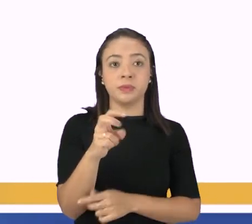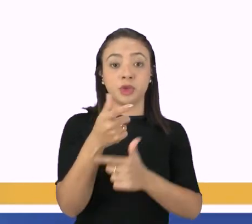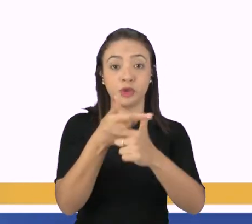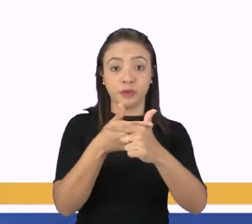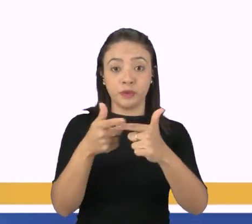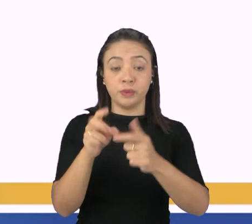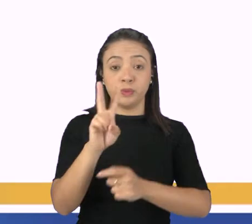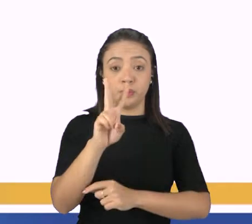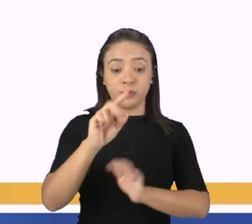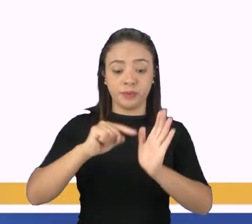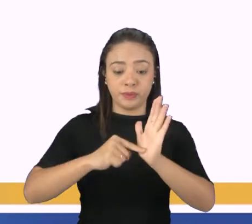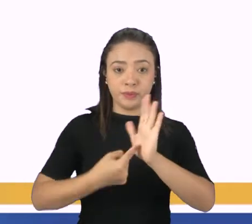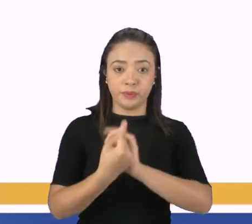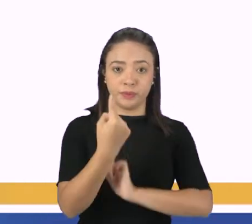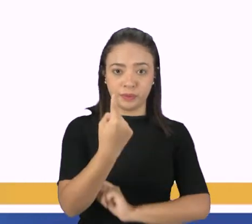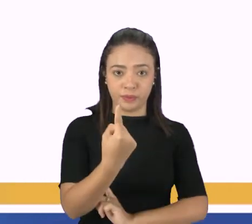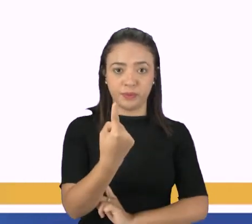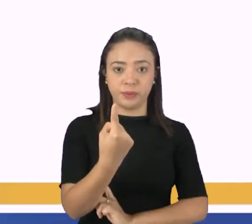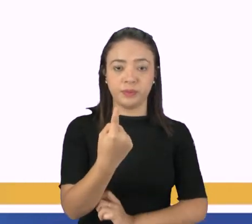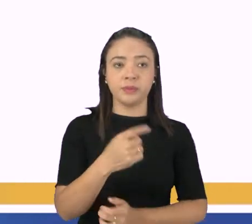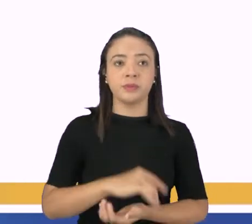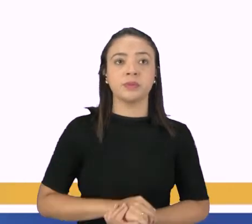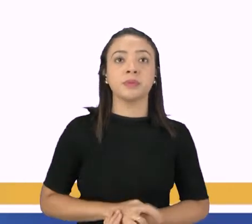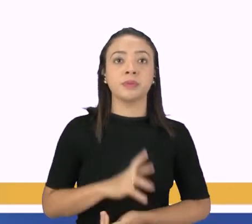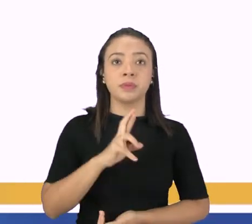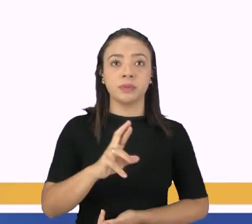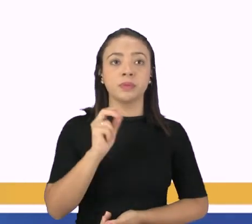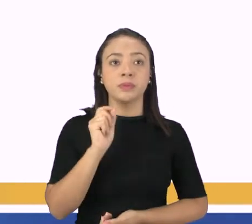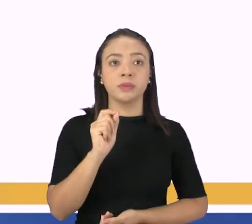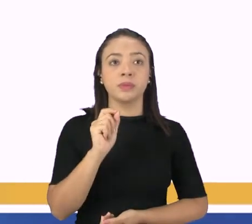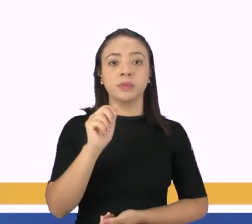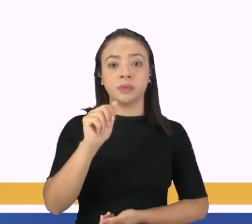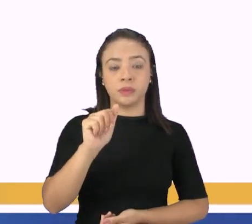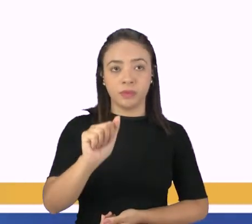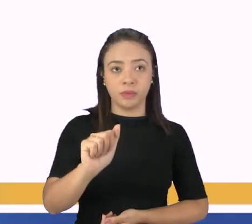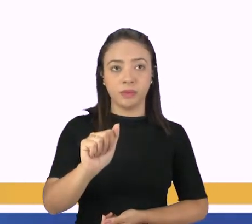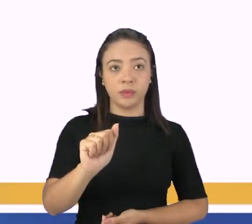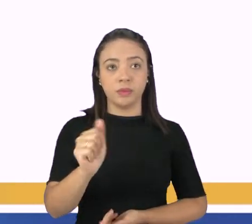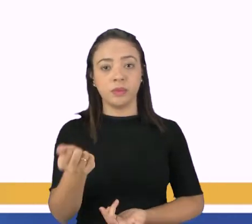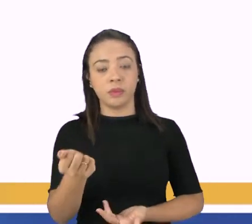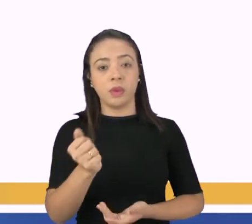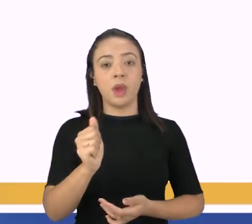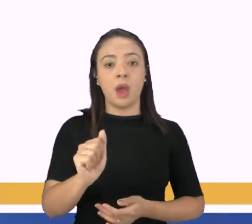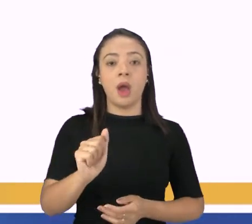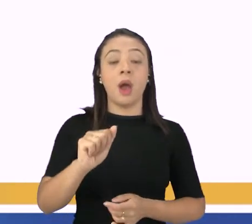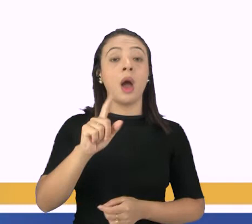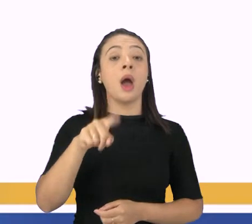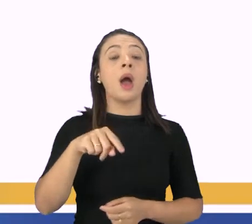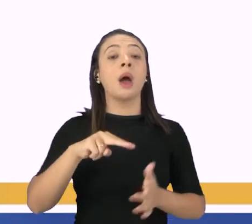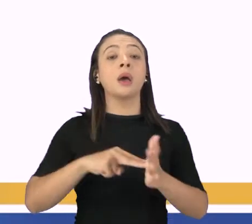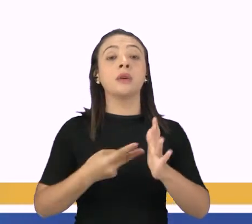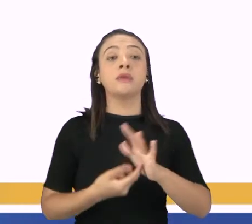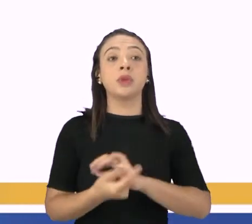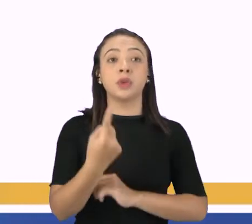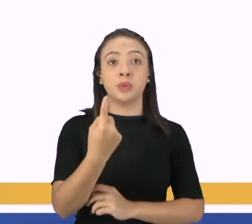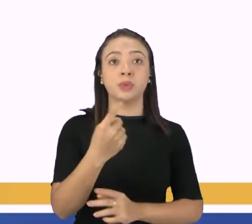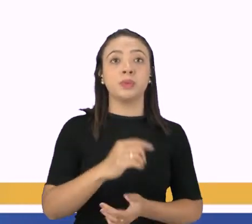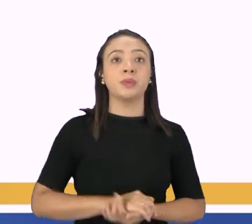sobre 2 vezes 1, certo? Que é o nosso a, né? O a é 1, então 2 vezes a é igual a 2 vezes